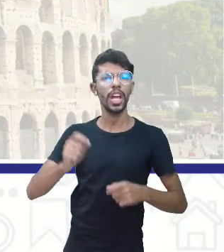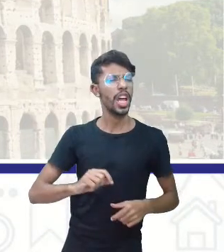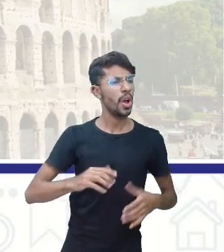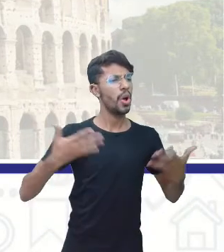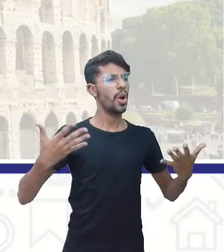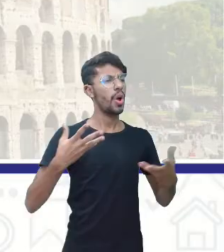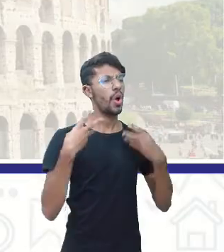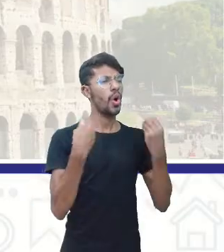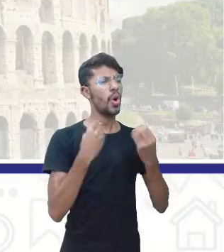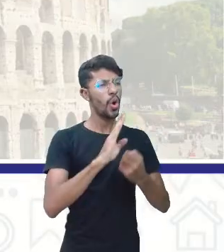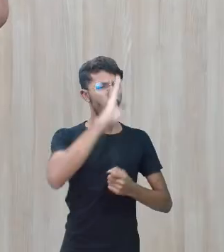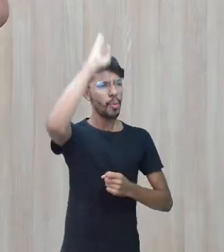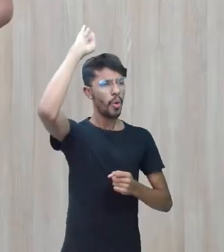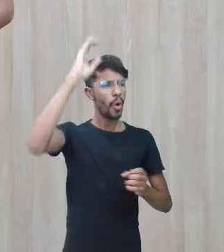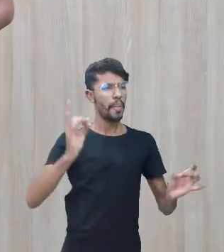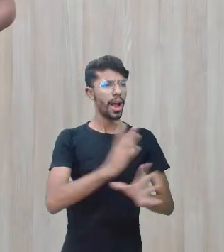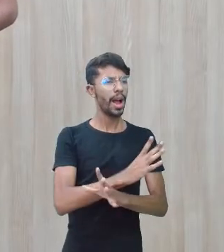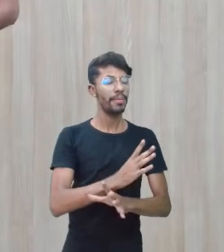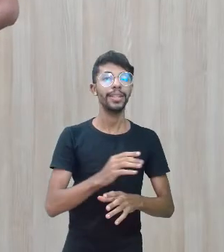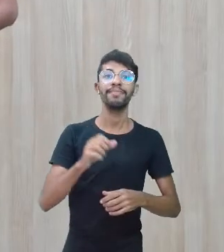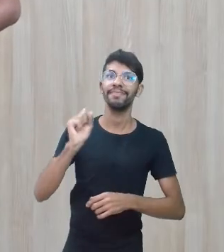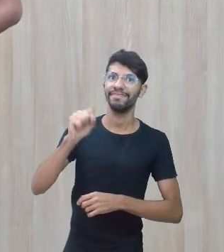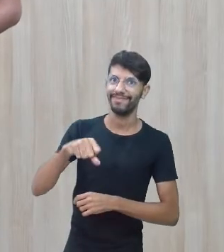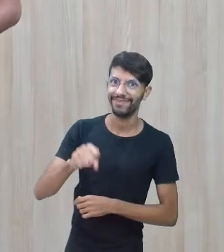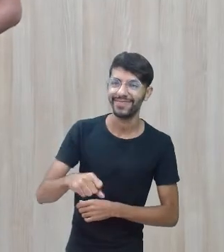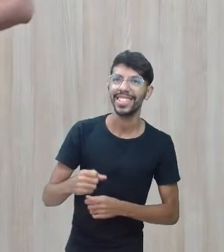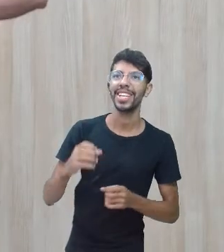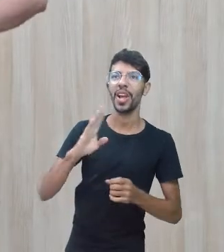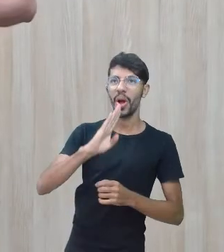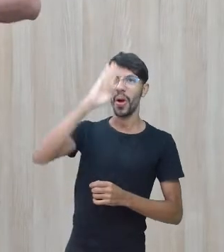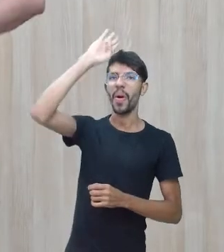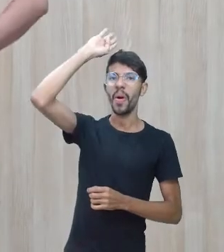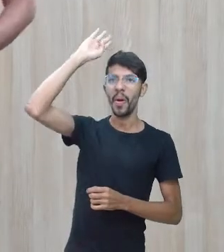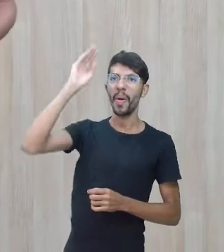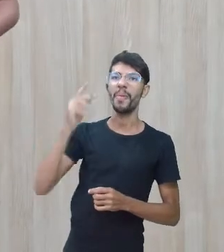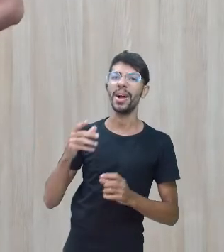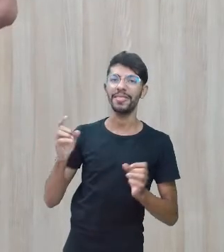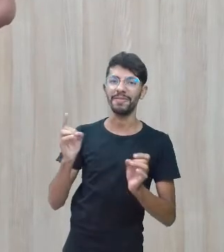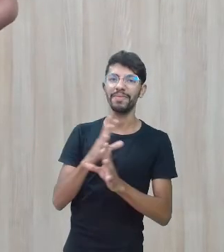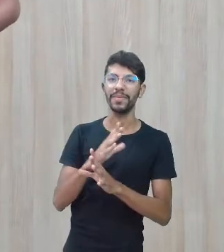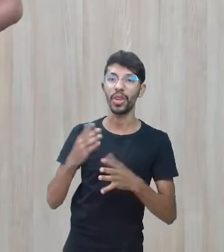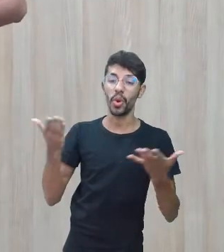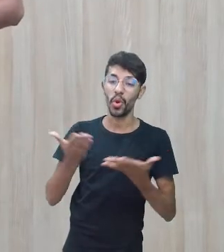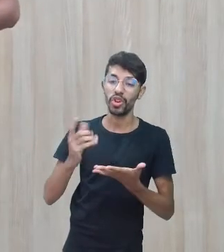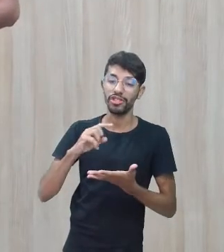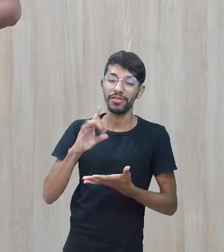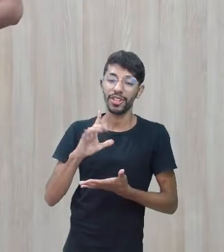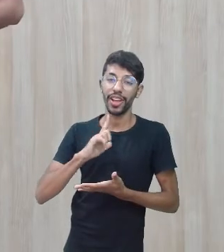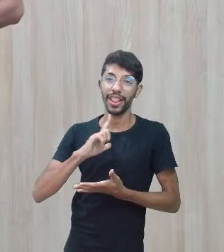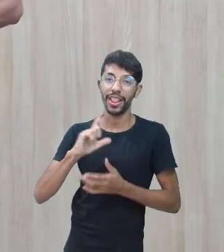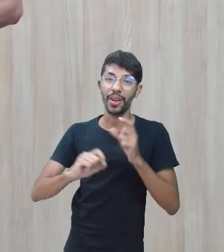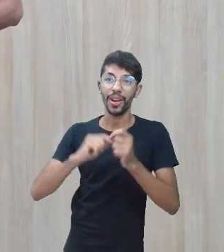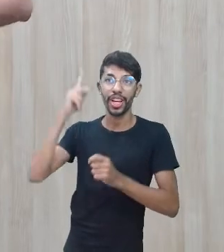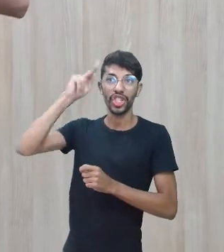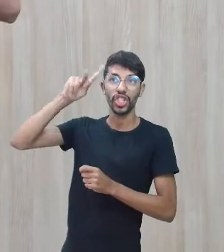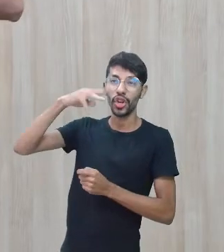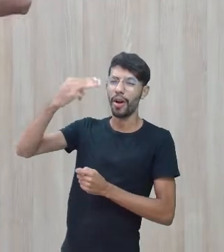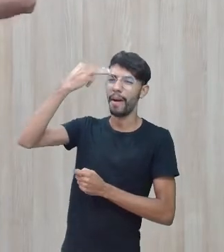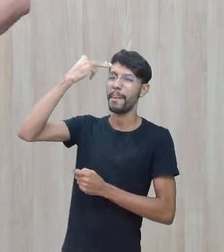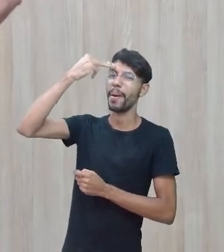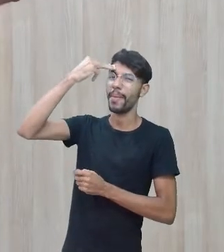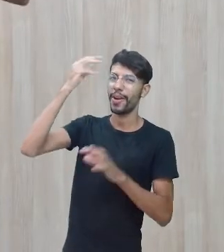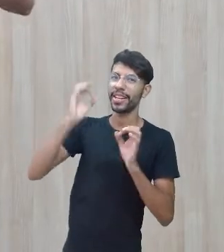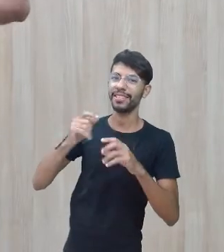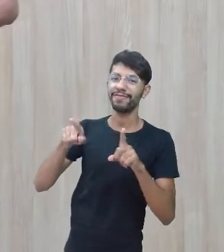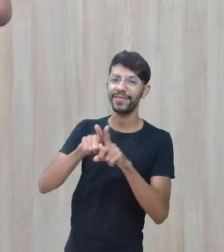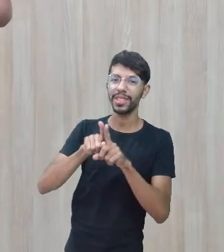amigo, Roma caiu e caiu feio, Então ele só tem toda a história, a memória do Império Romano e, claro, todo